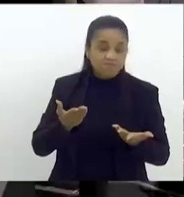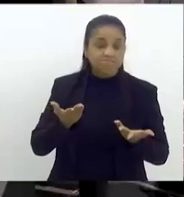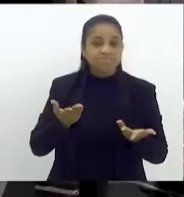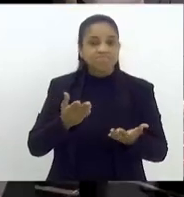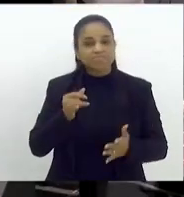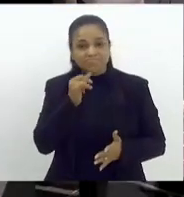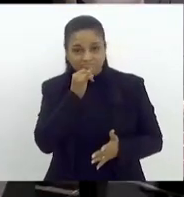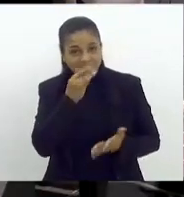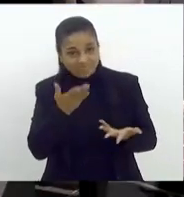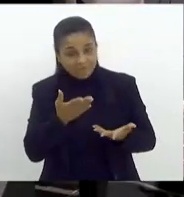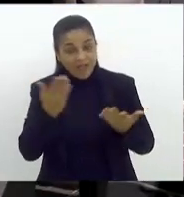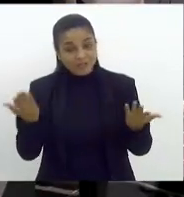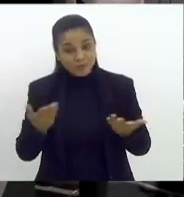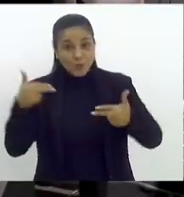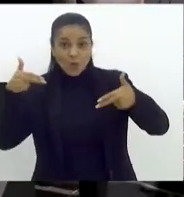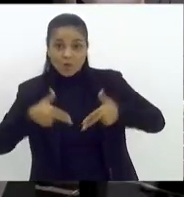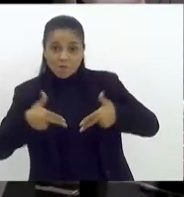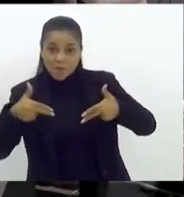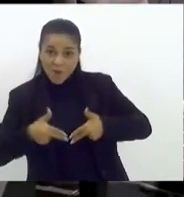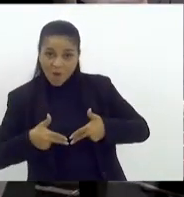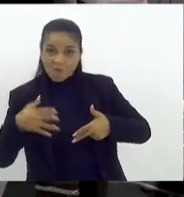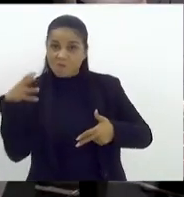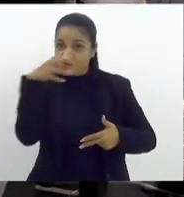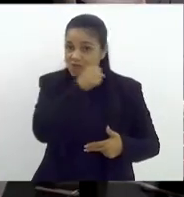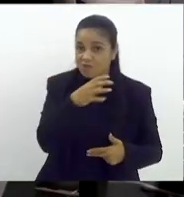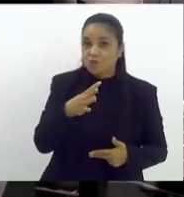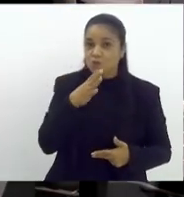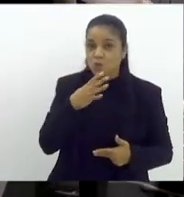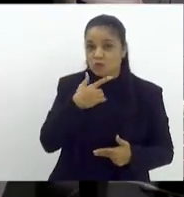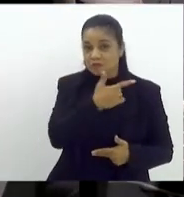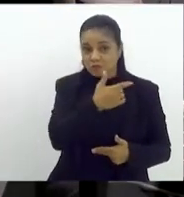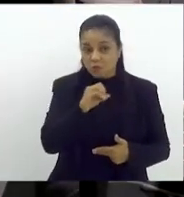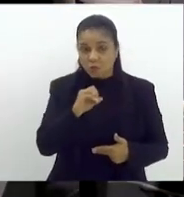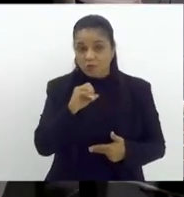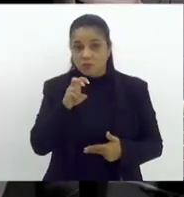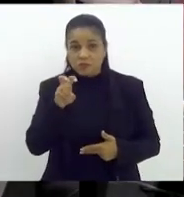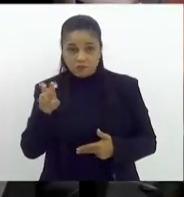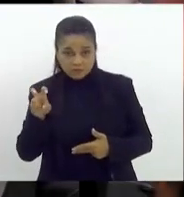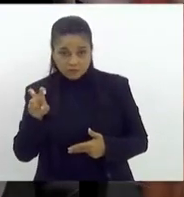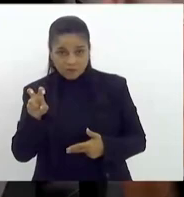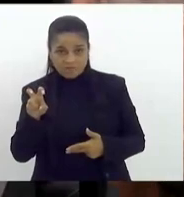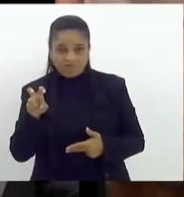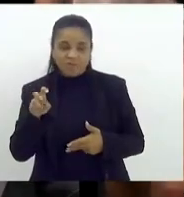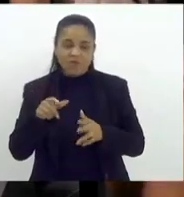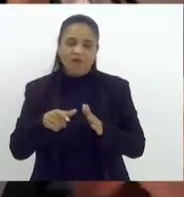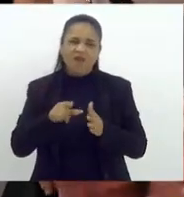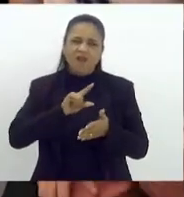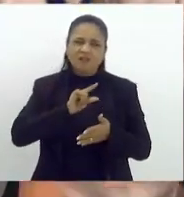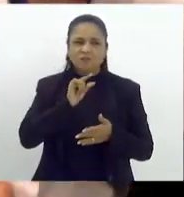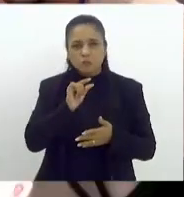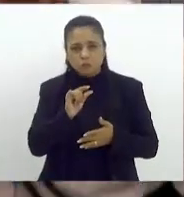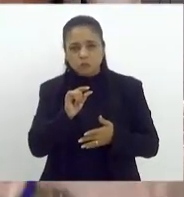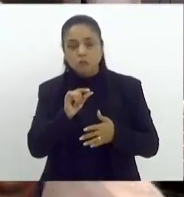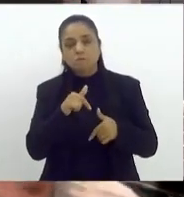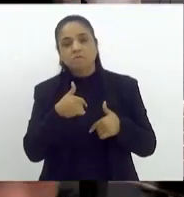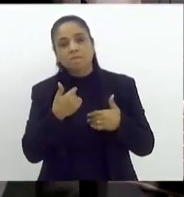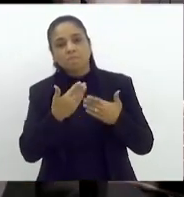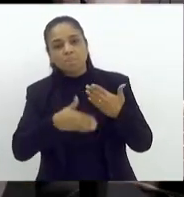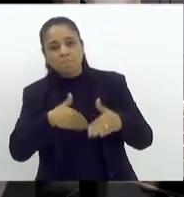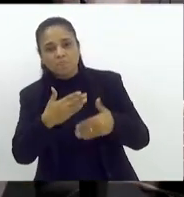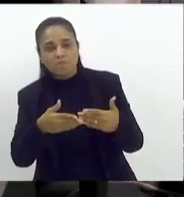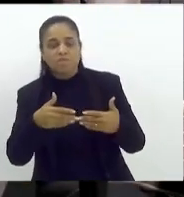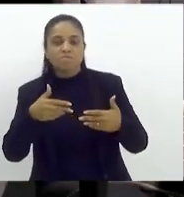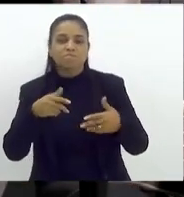se não fosse o Hip Hop conheci o hip hop em 2005 né conheci o Hip Hop muito antes de 2005 Mas comecei a fazer